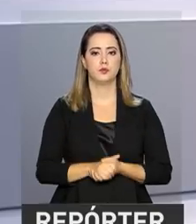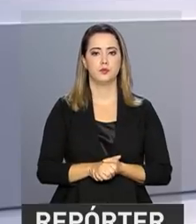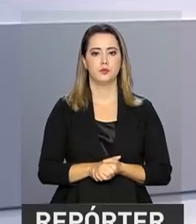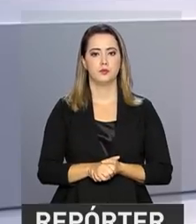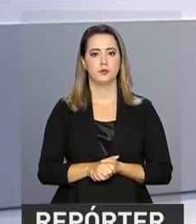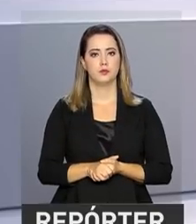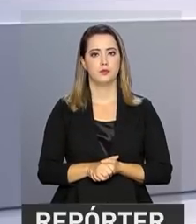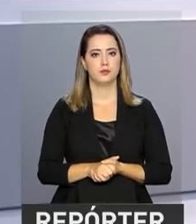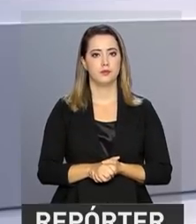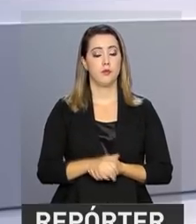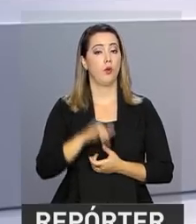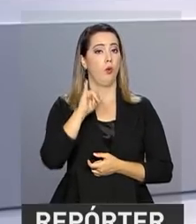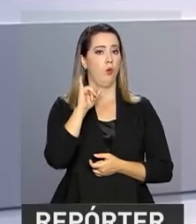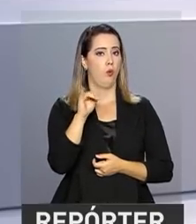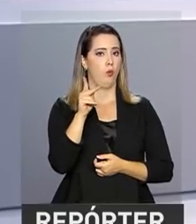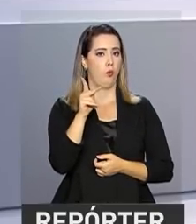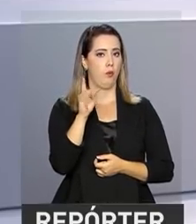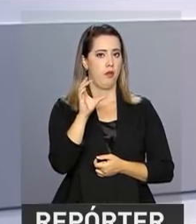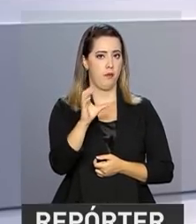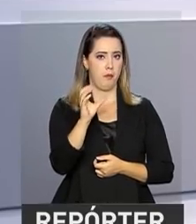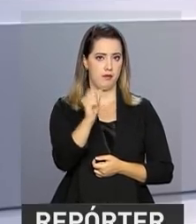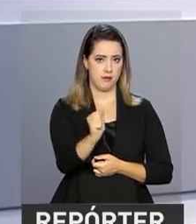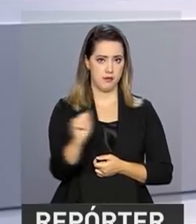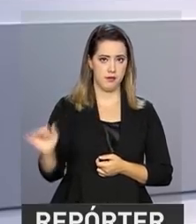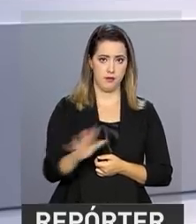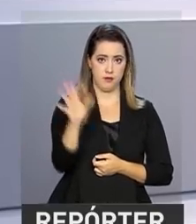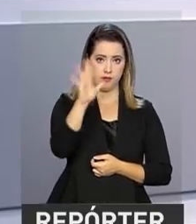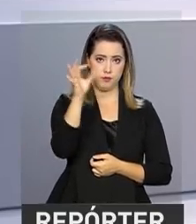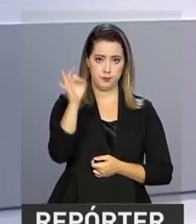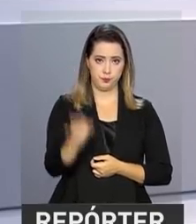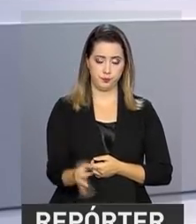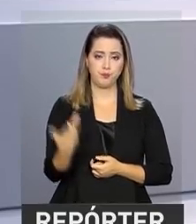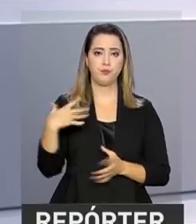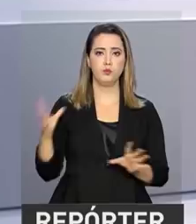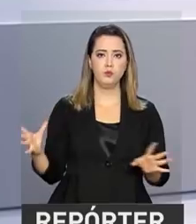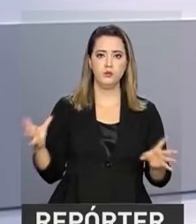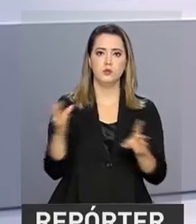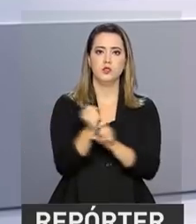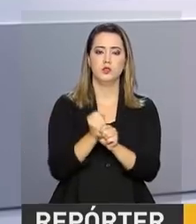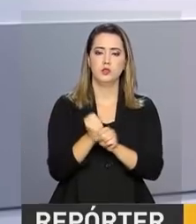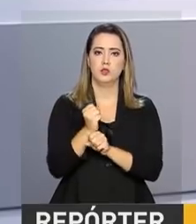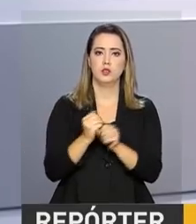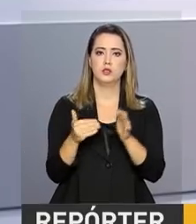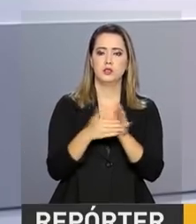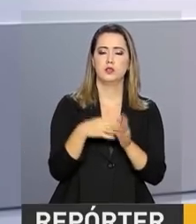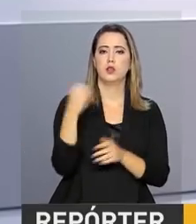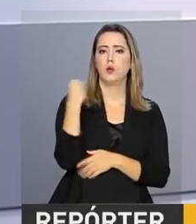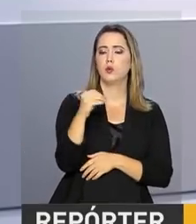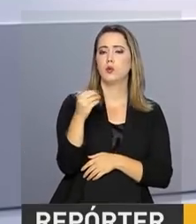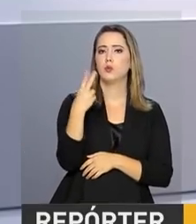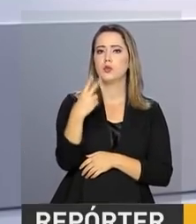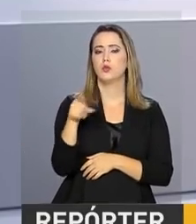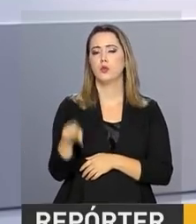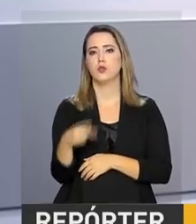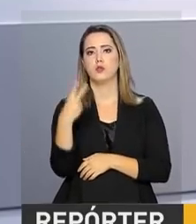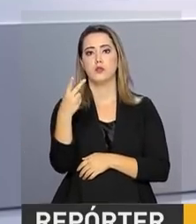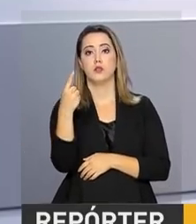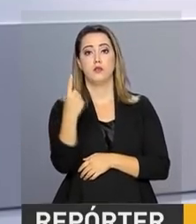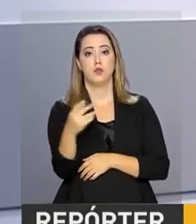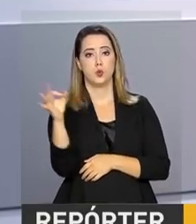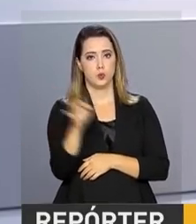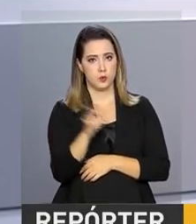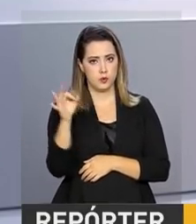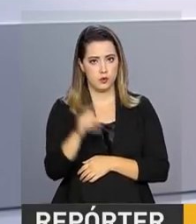o ipc-a índice que mede a inflação oficial ficou no acumulado do ano até outubro em 2,21 por cento